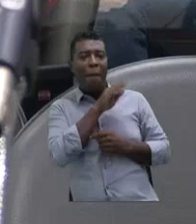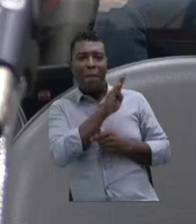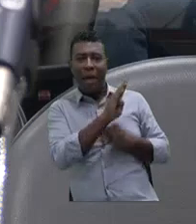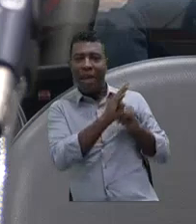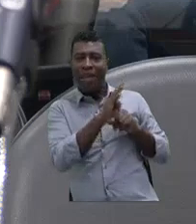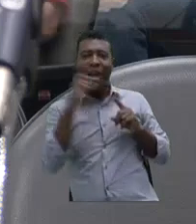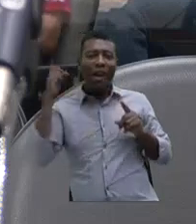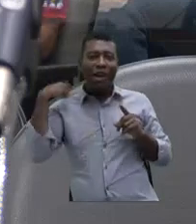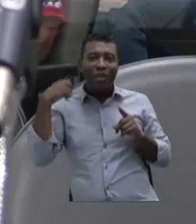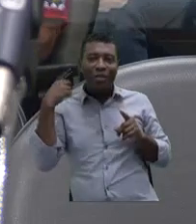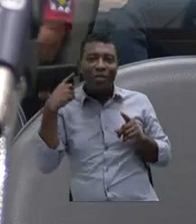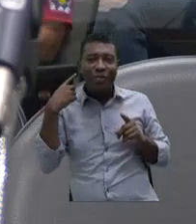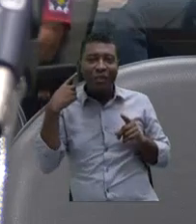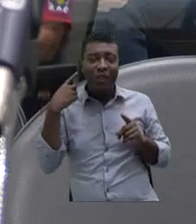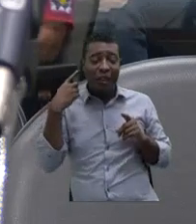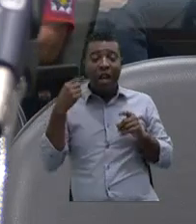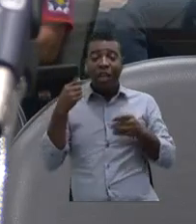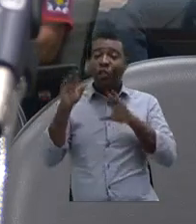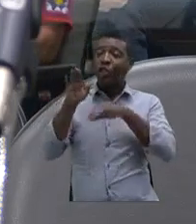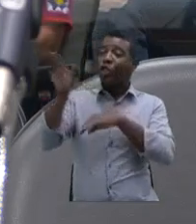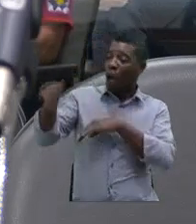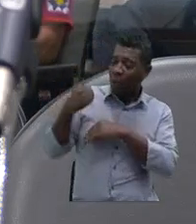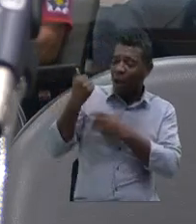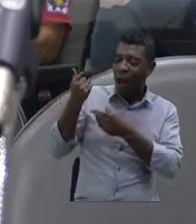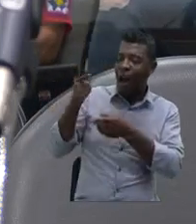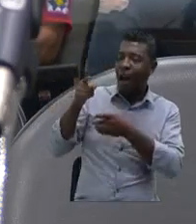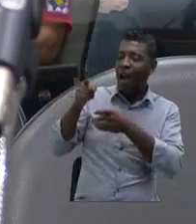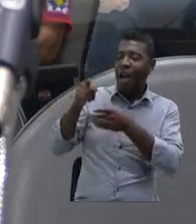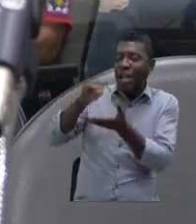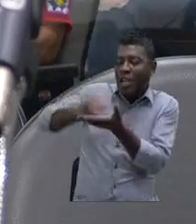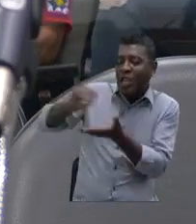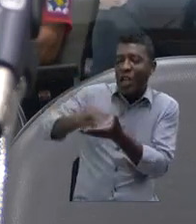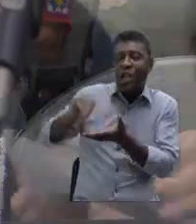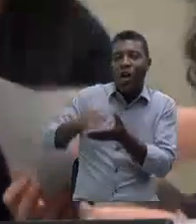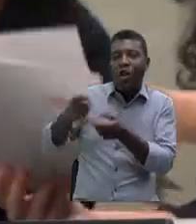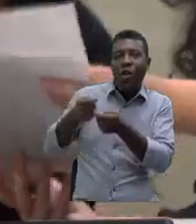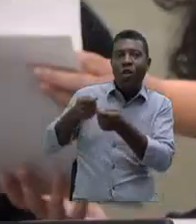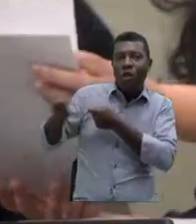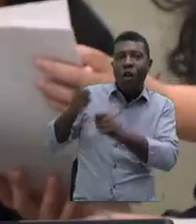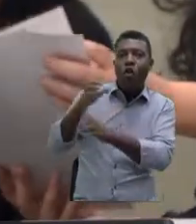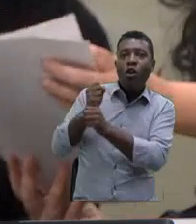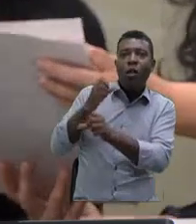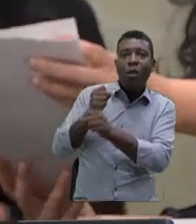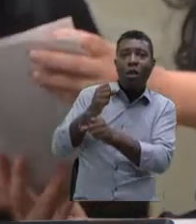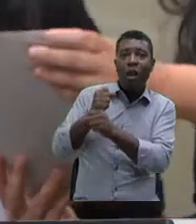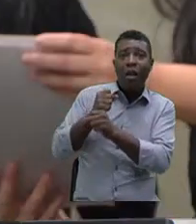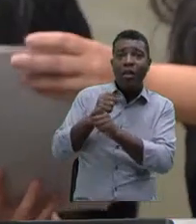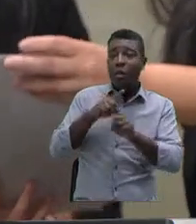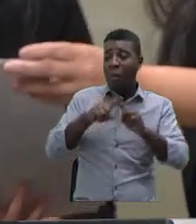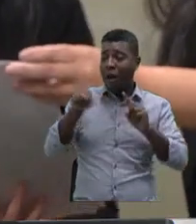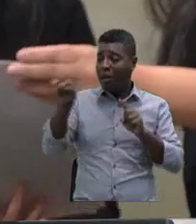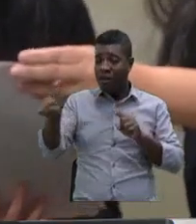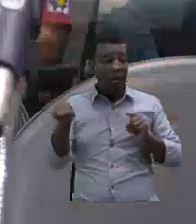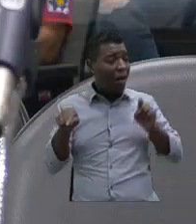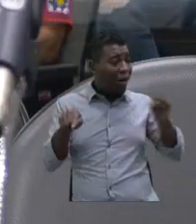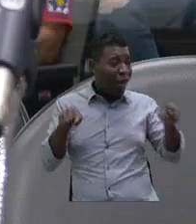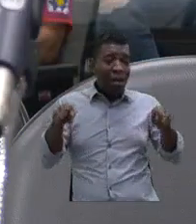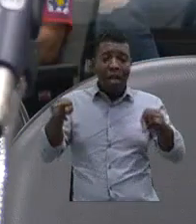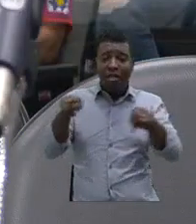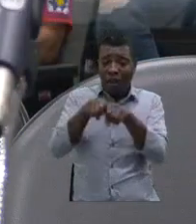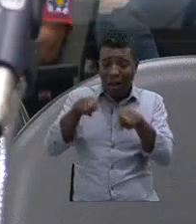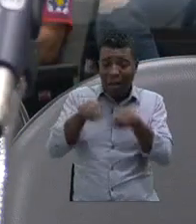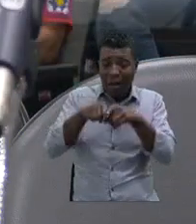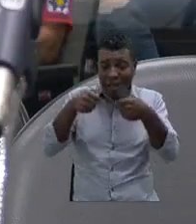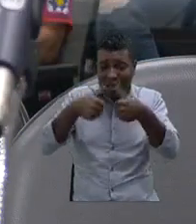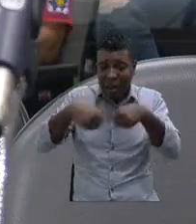de contabilidade. Acontece que esses grupos, eles também estão completamente imersos, né, numa